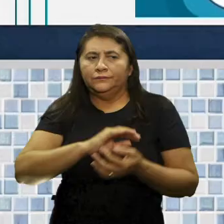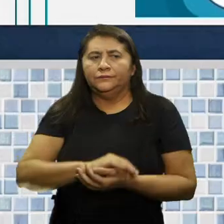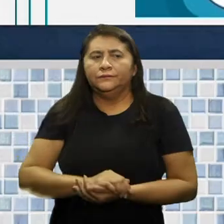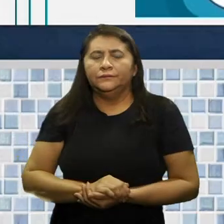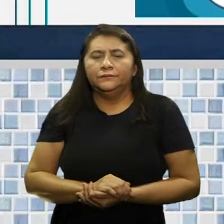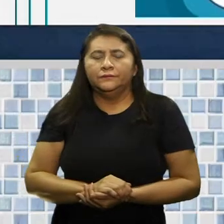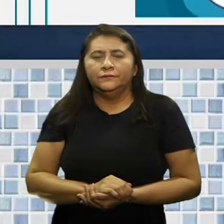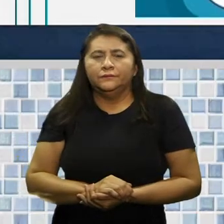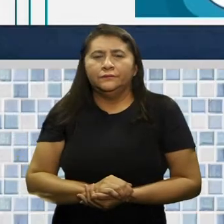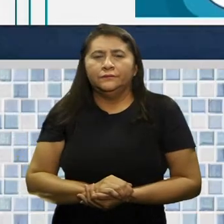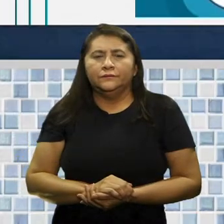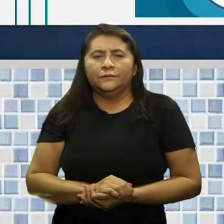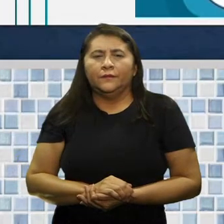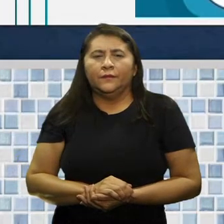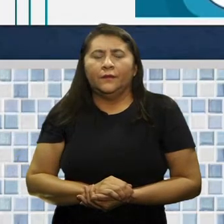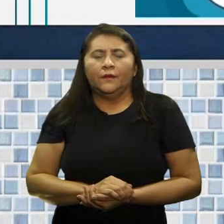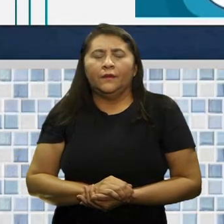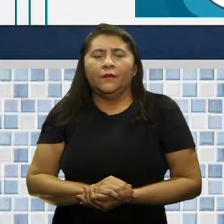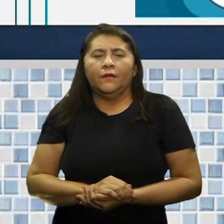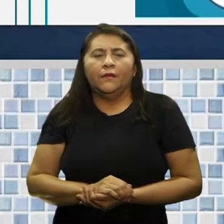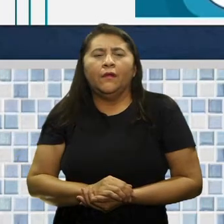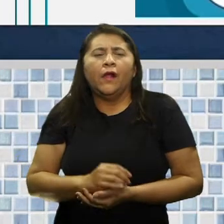poster? Então, considerando